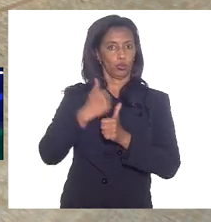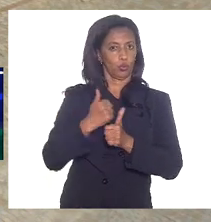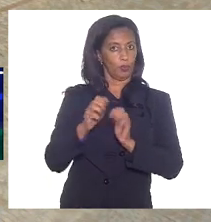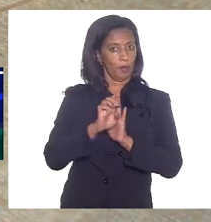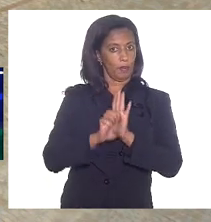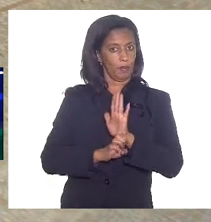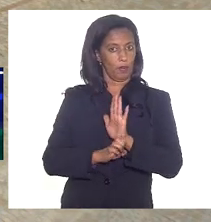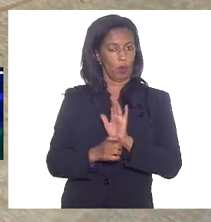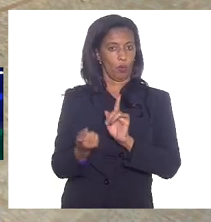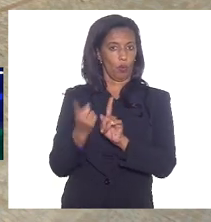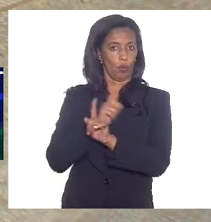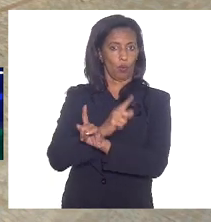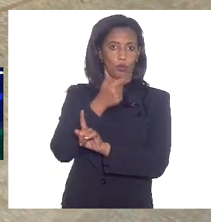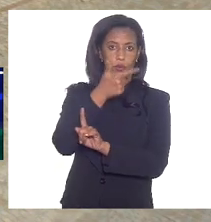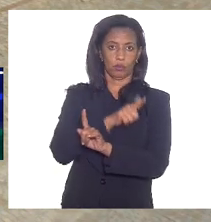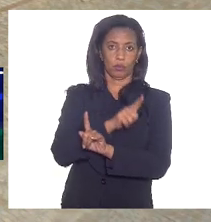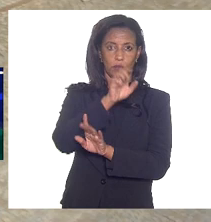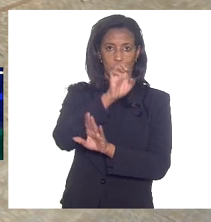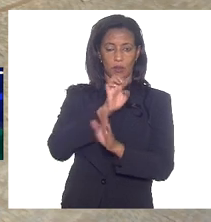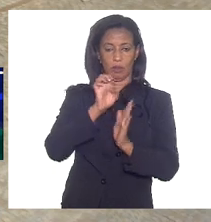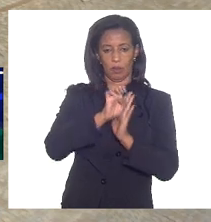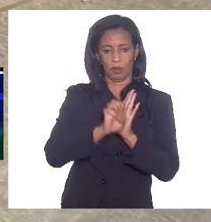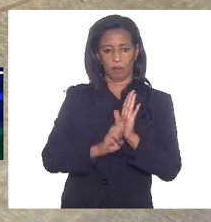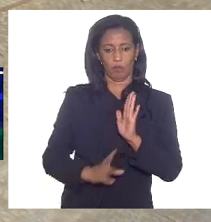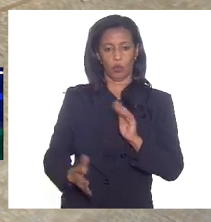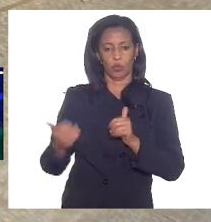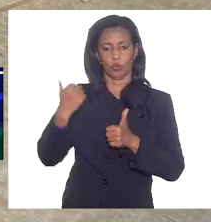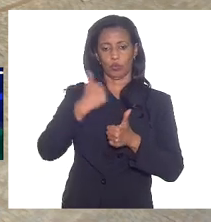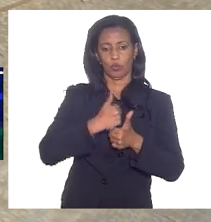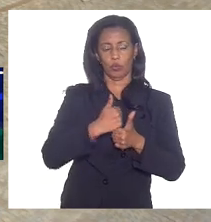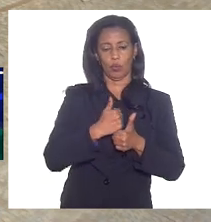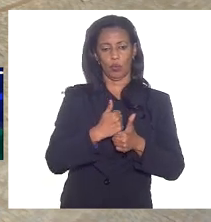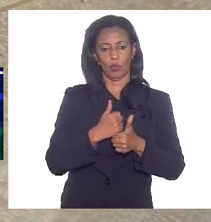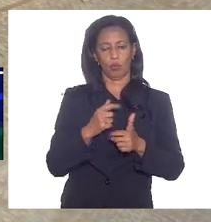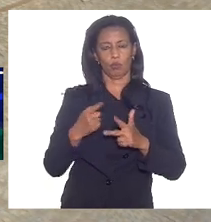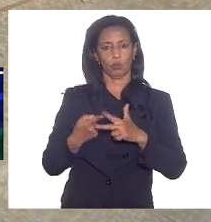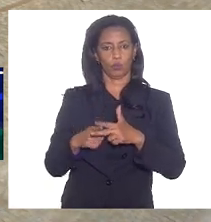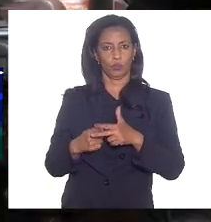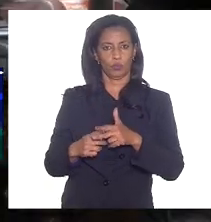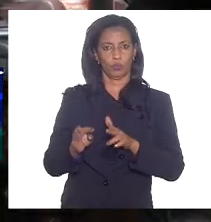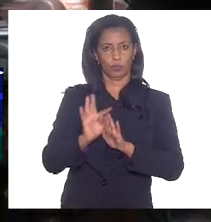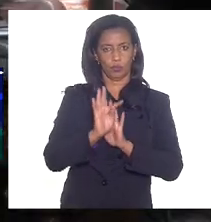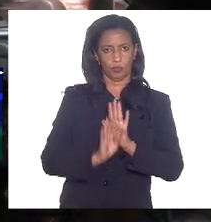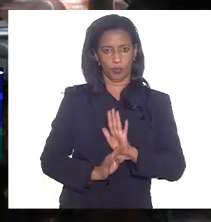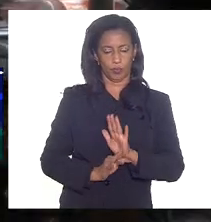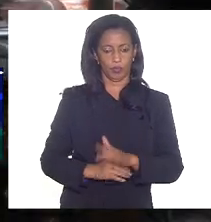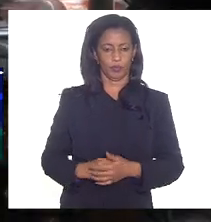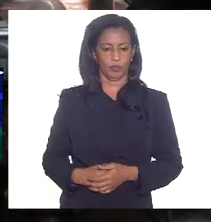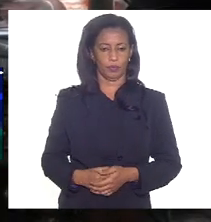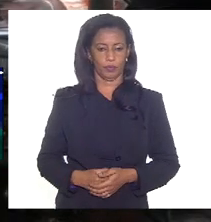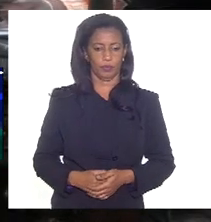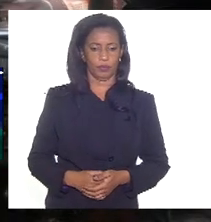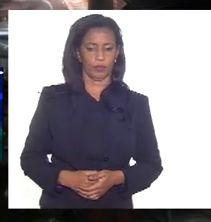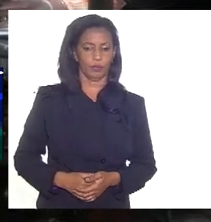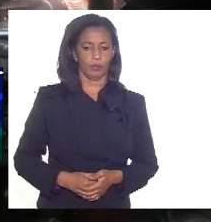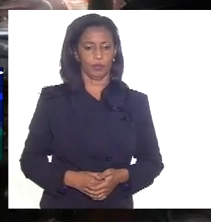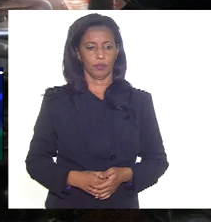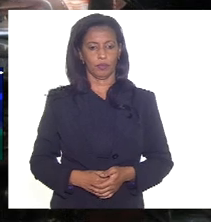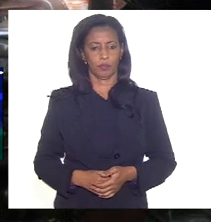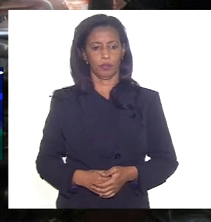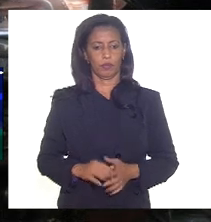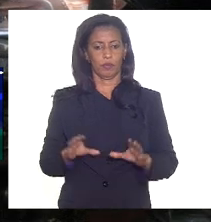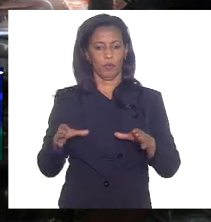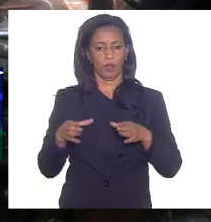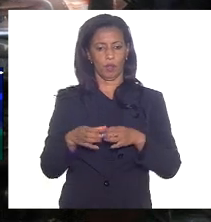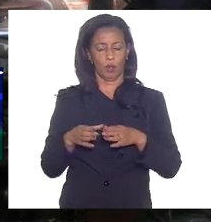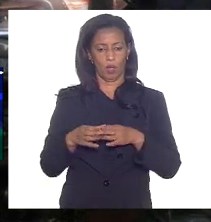10. Contrário às demais emendas, concluindo por substitutivo, pedindo forma final de redação. Presidência, defere pedido de Vossa Excelência. Pela Comissão